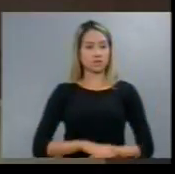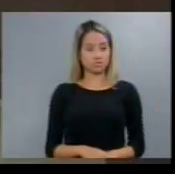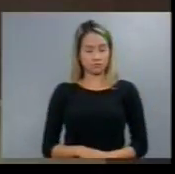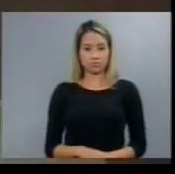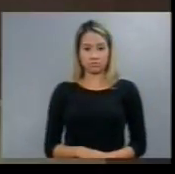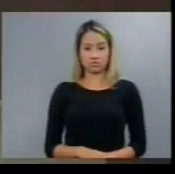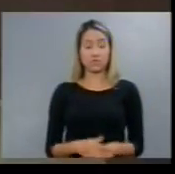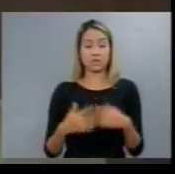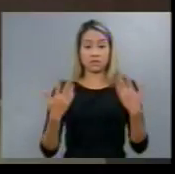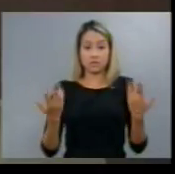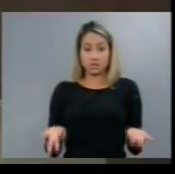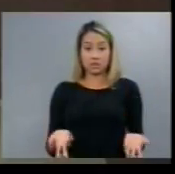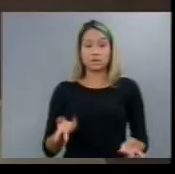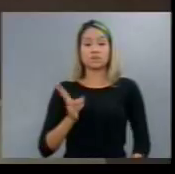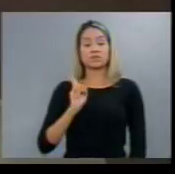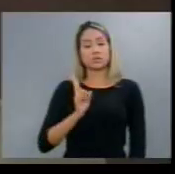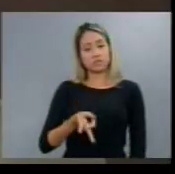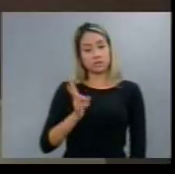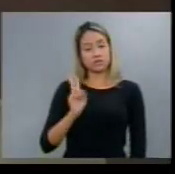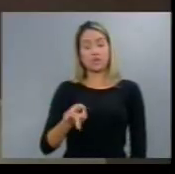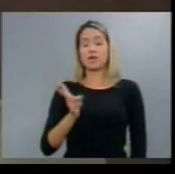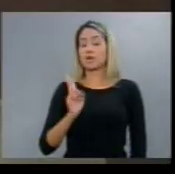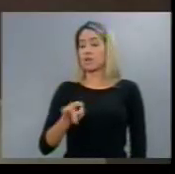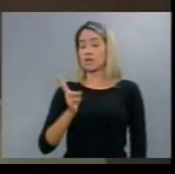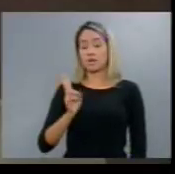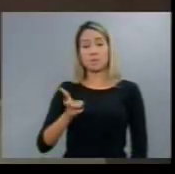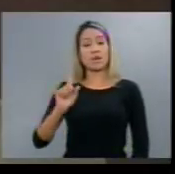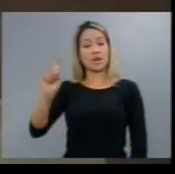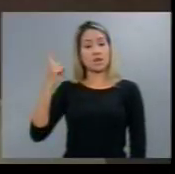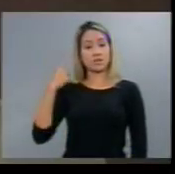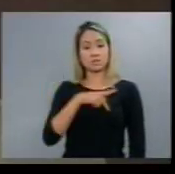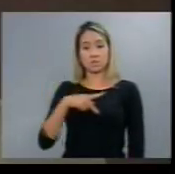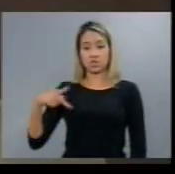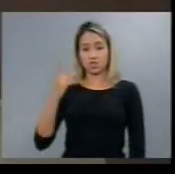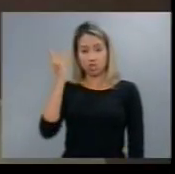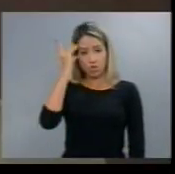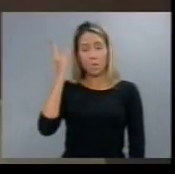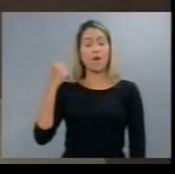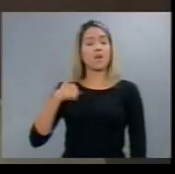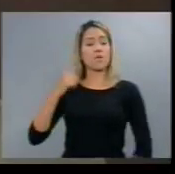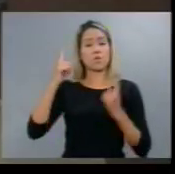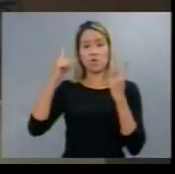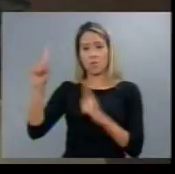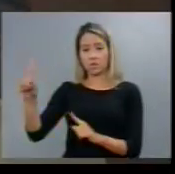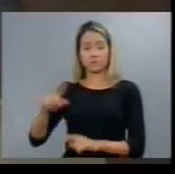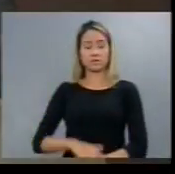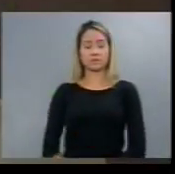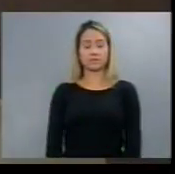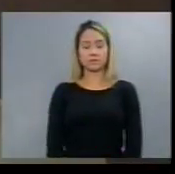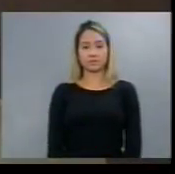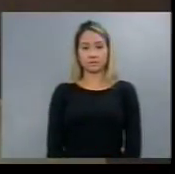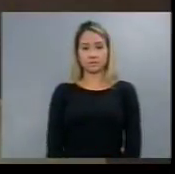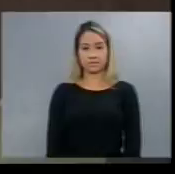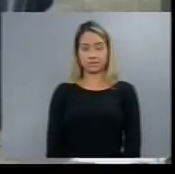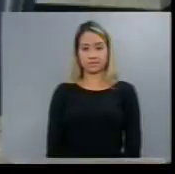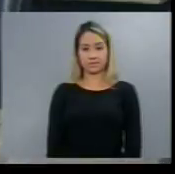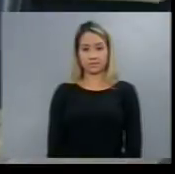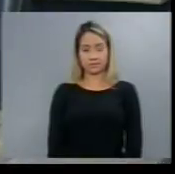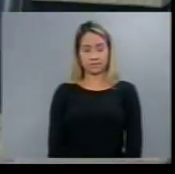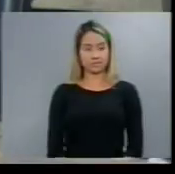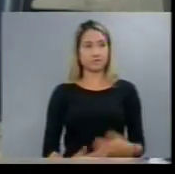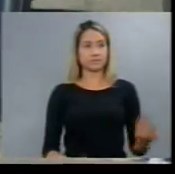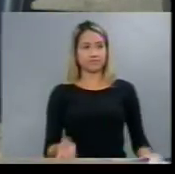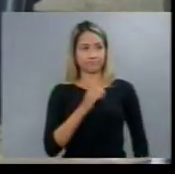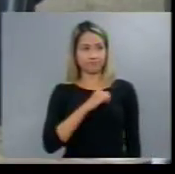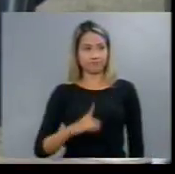meus pronunciamentos bastante críticos à ex-presidente Dilma. Ouço agora o deputado Carlos Felipe. Deputado, é verdade. Esse